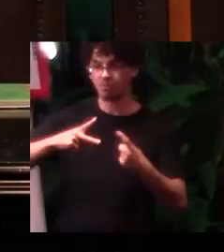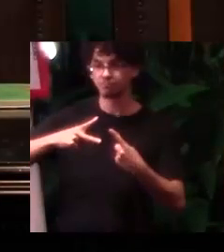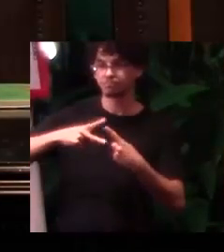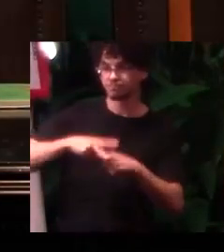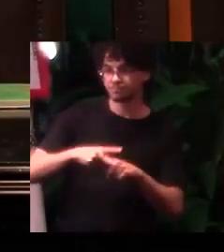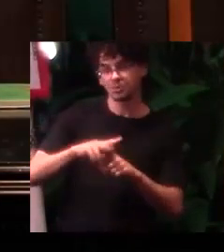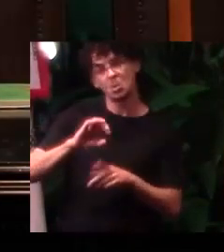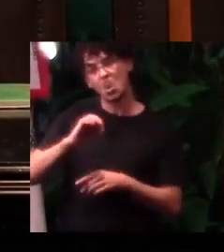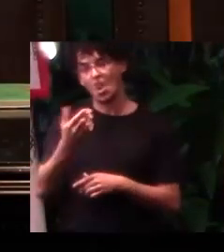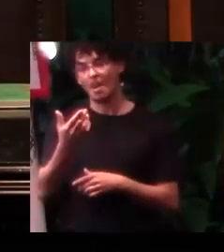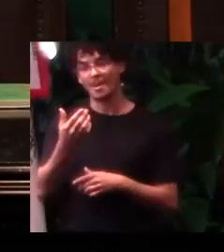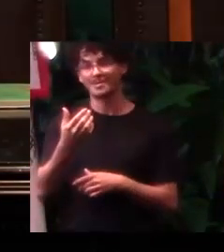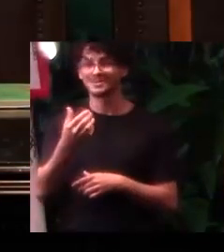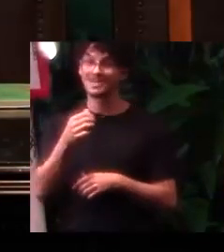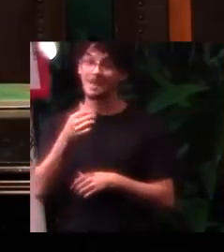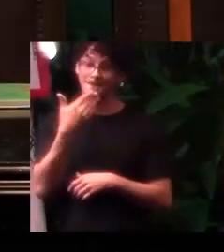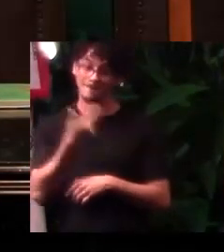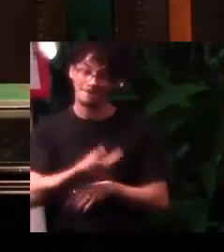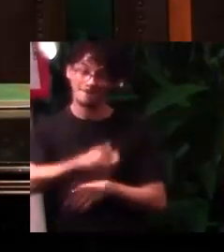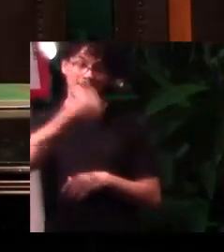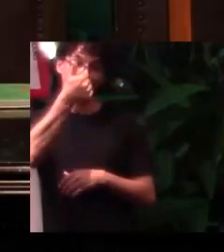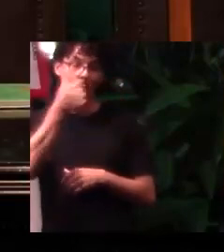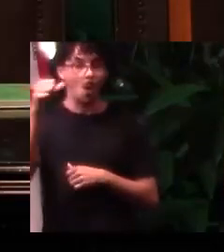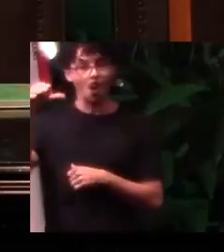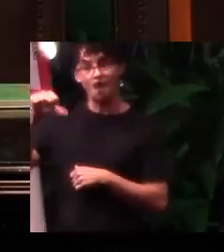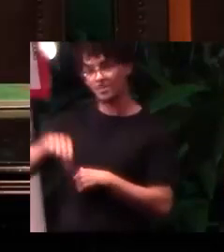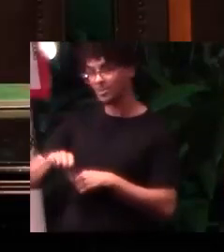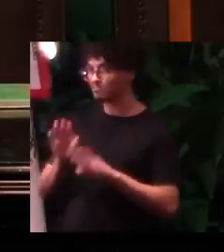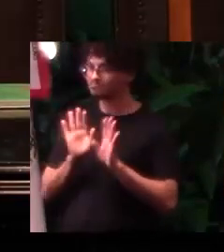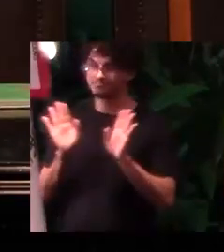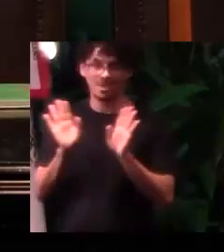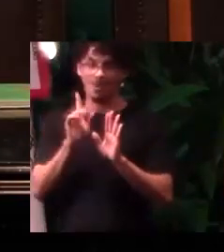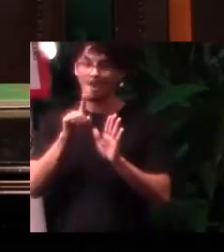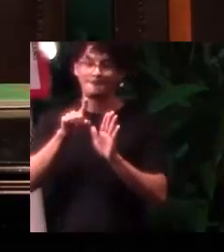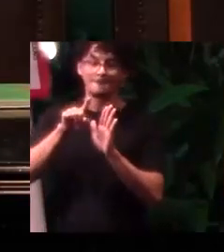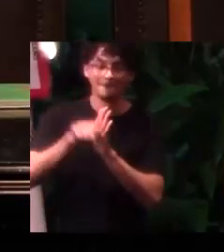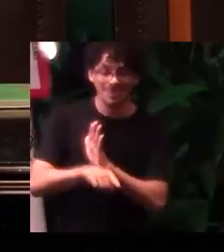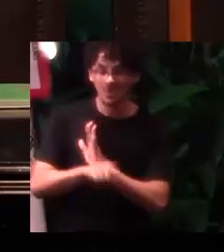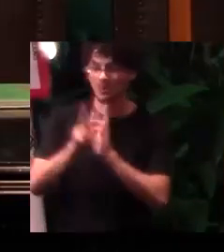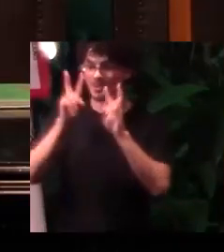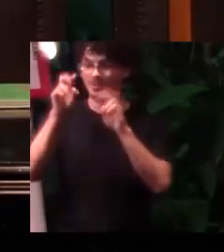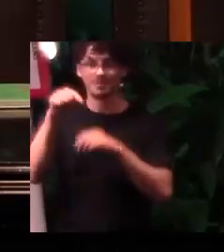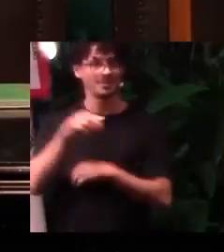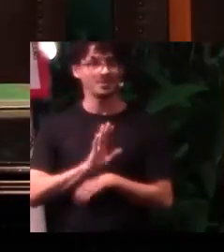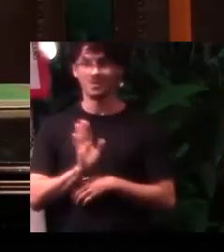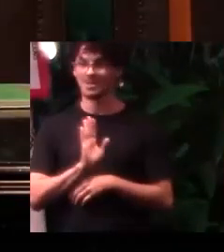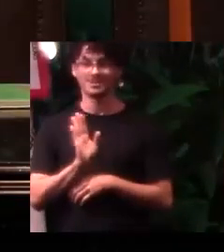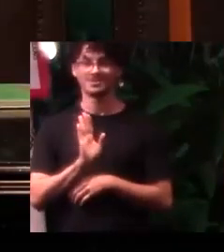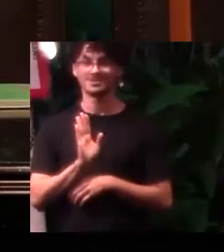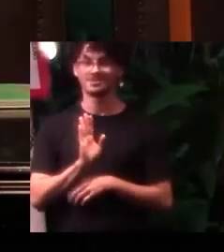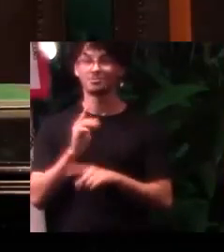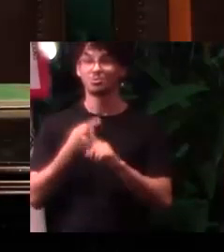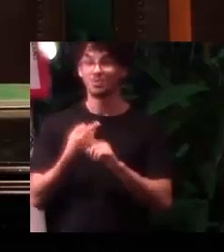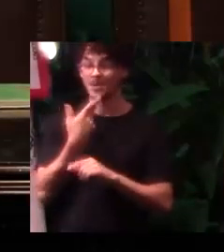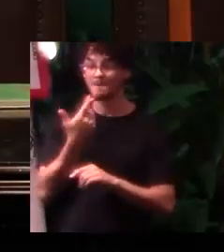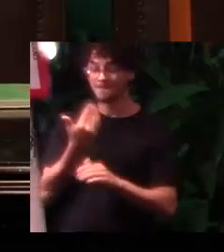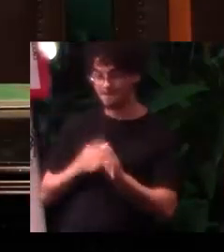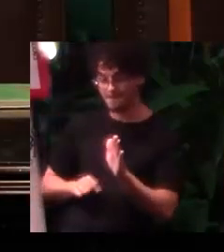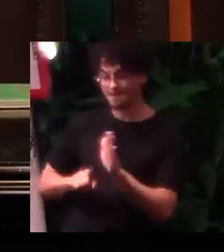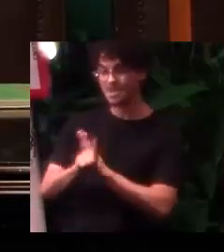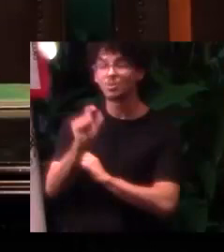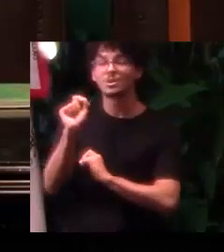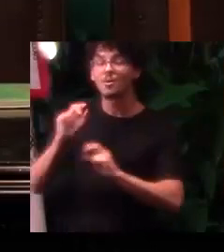melhor ou para pior, isso não é exatamente a pergunta, porque a grande pergunta que fica é a pergunta pela validade. Isso é